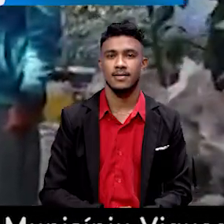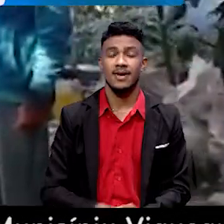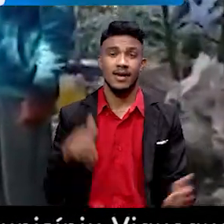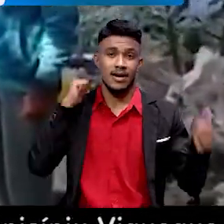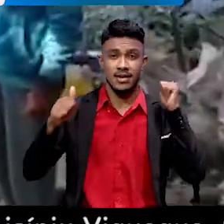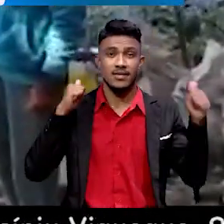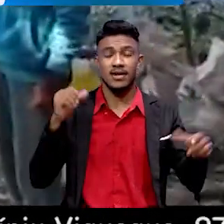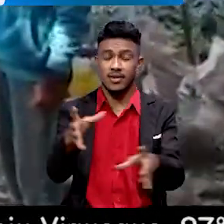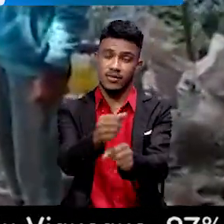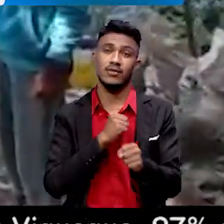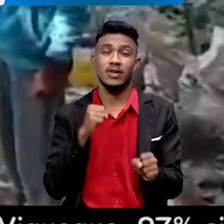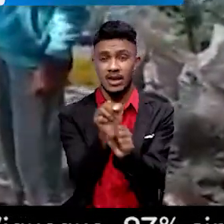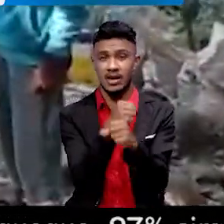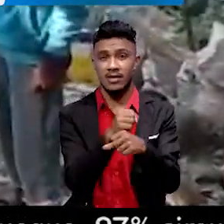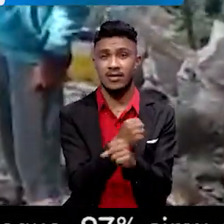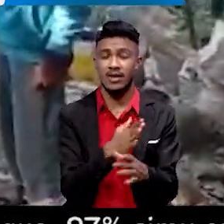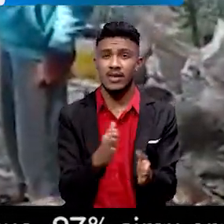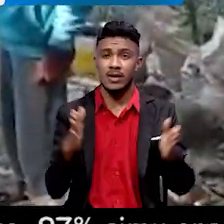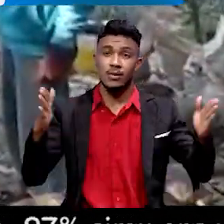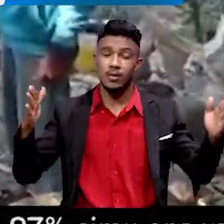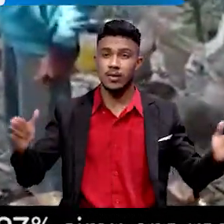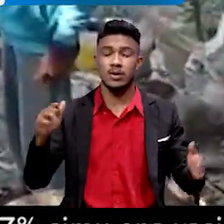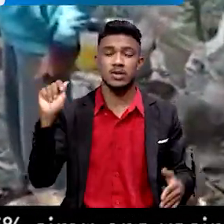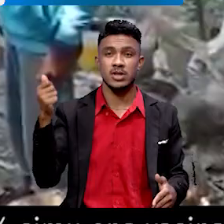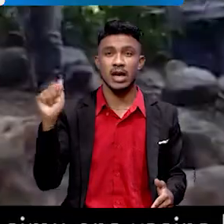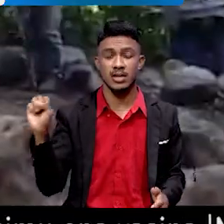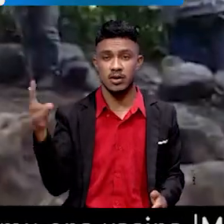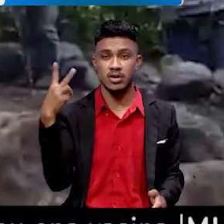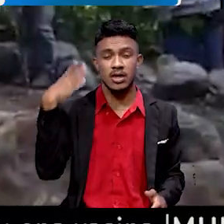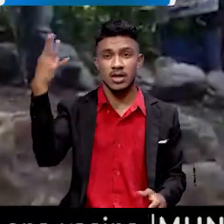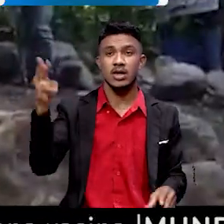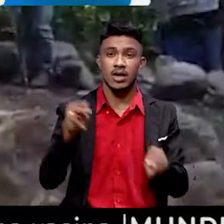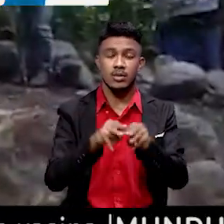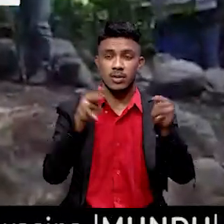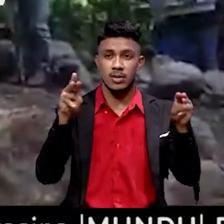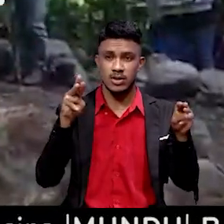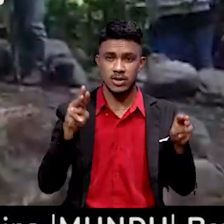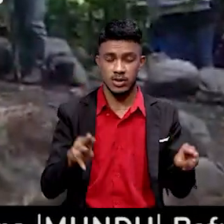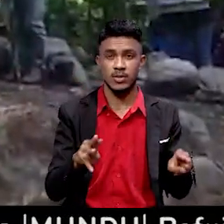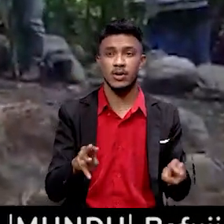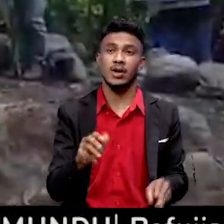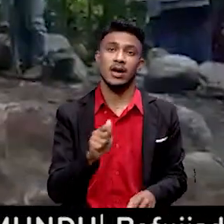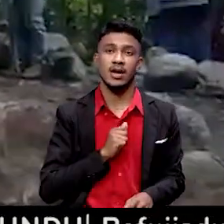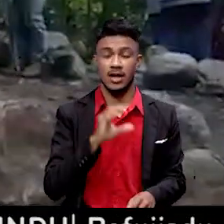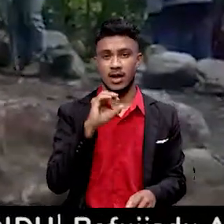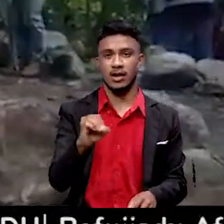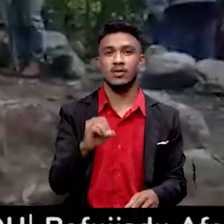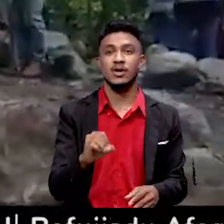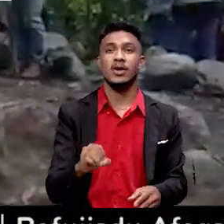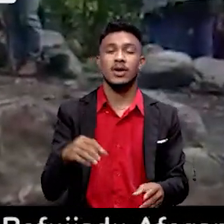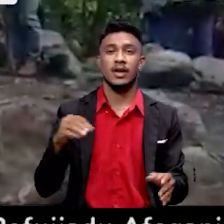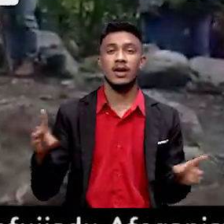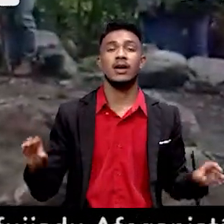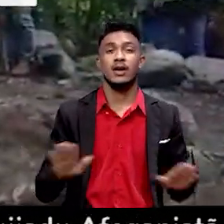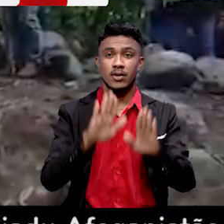Atividade colheita café, hectares anulurecem rua, halau e açúcar no Numogue, posto administrativo Hatubuilico, município Ainaru, domingo